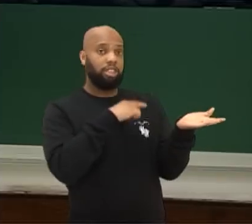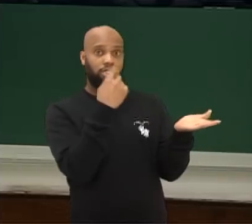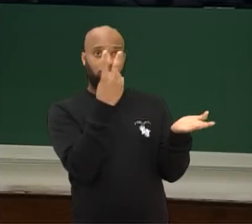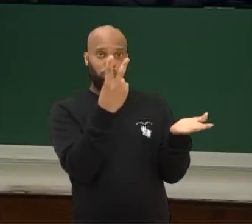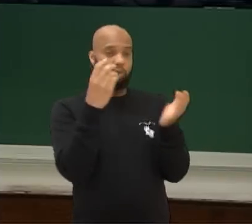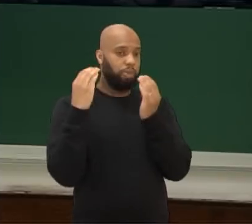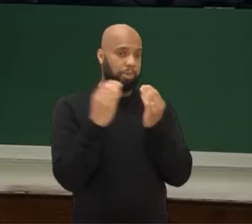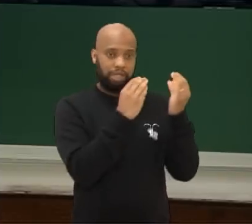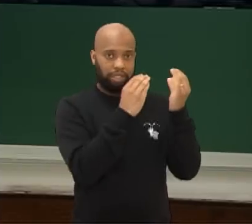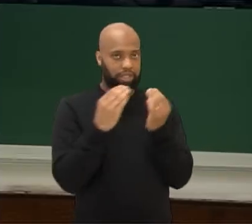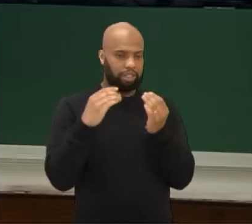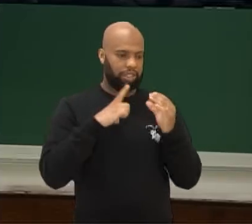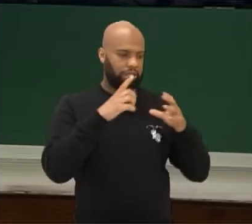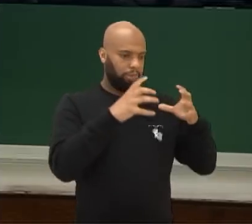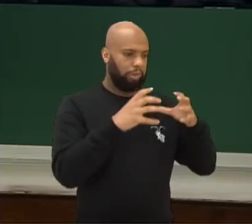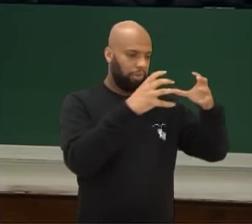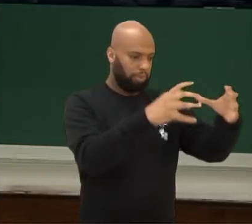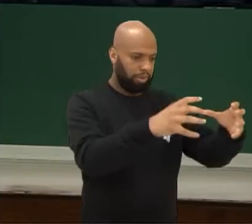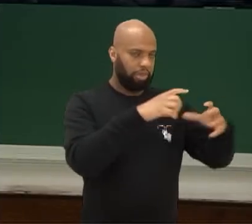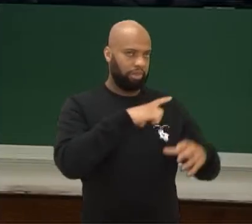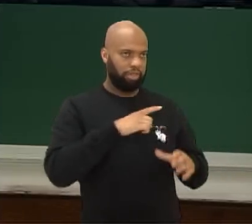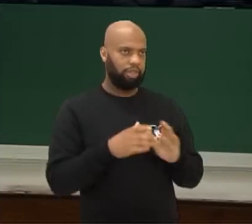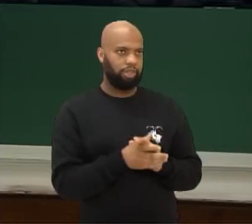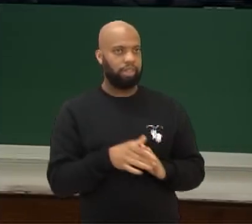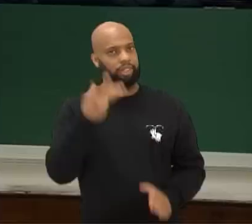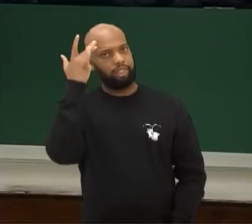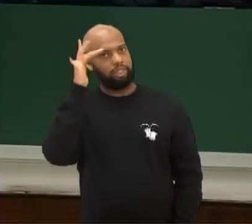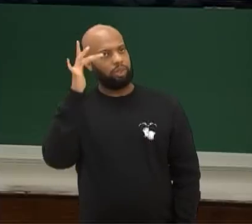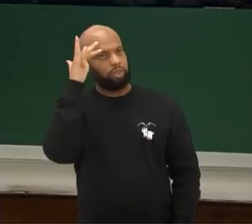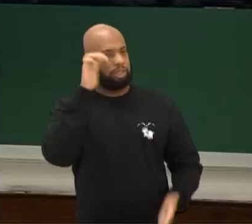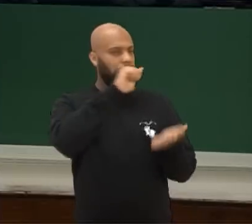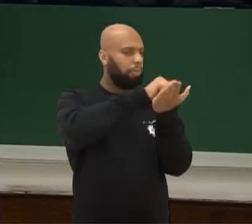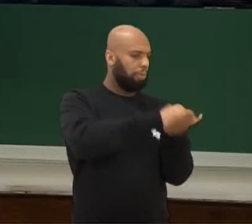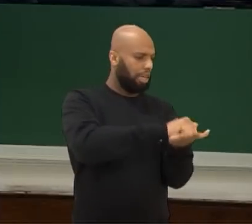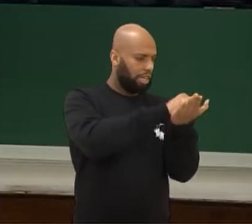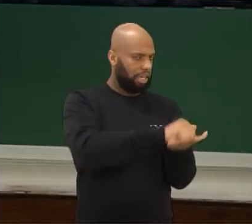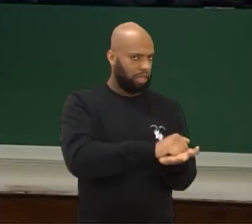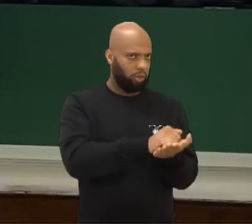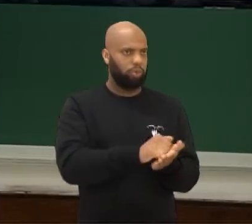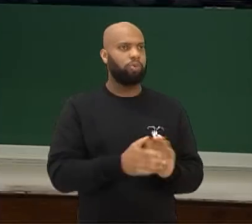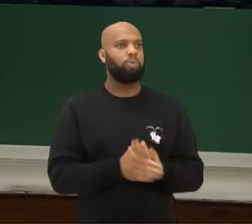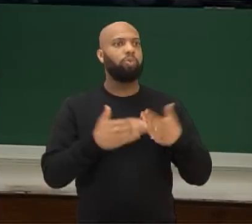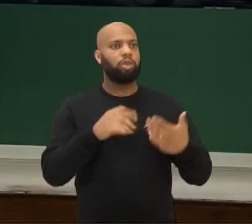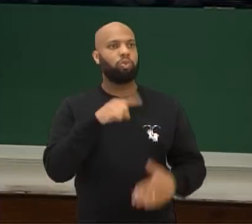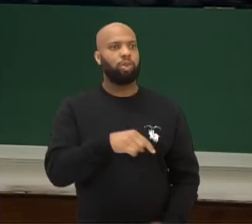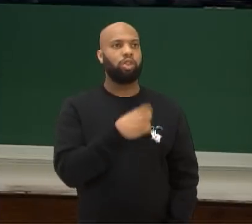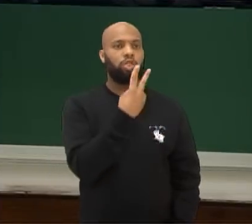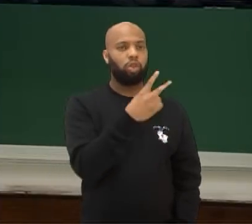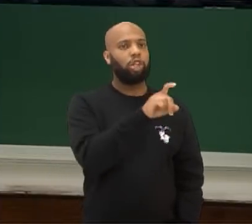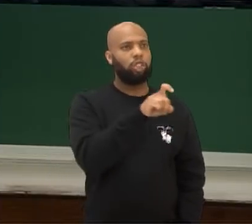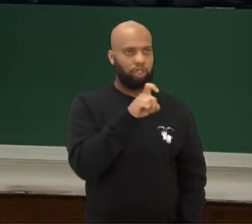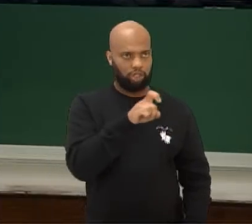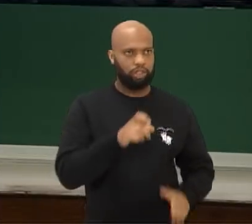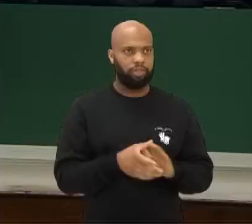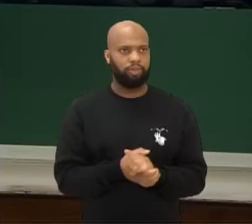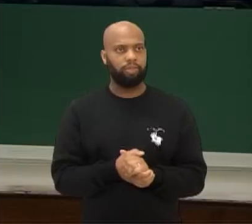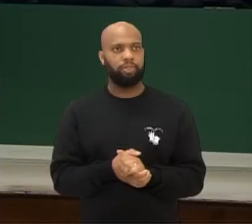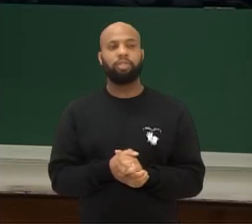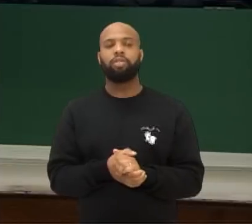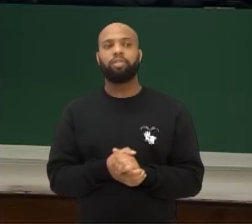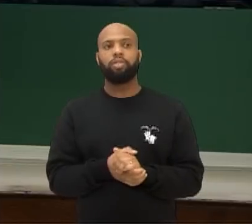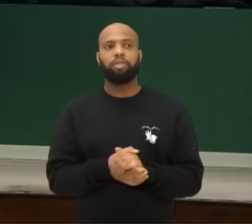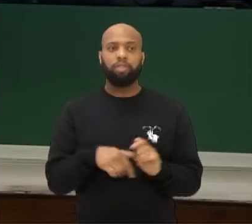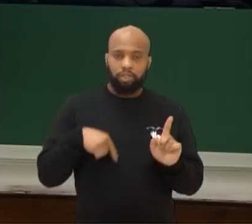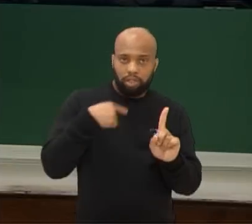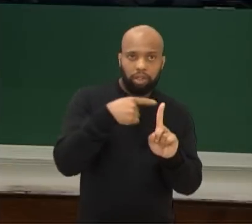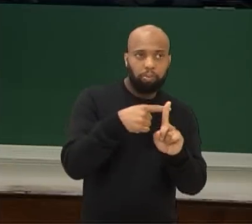tá? Uma aqui na frente e outra atrás. E eu não sei o valor. Então, eu vou chamar isso aqui de 2x,